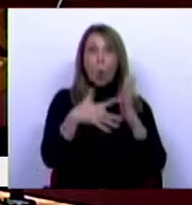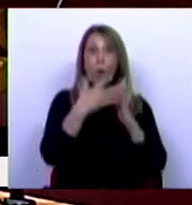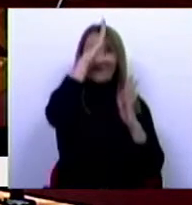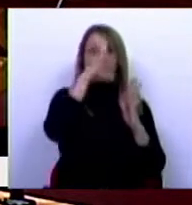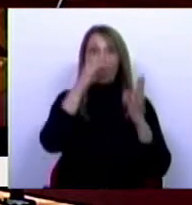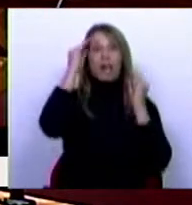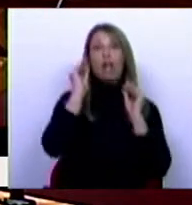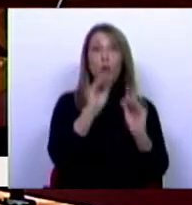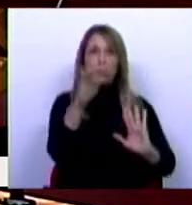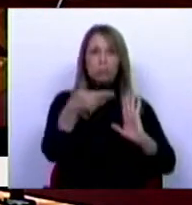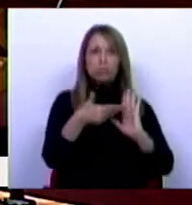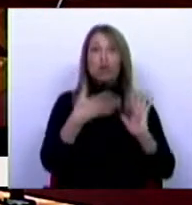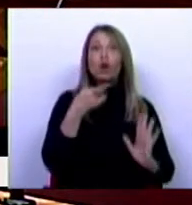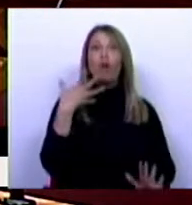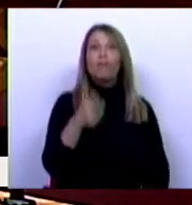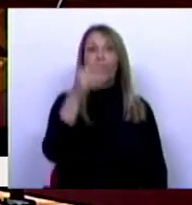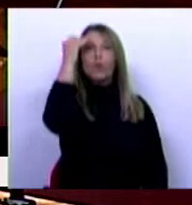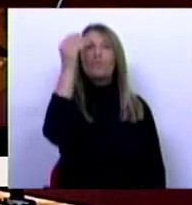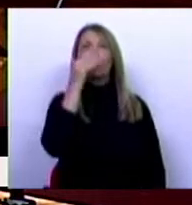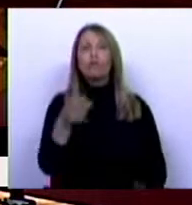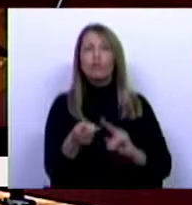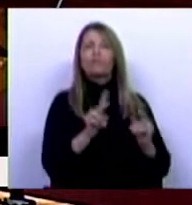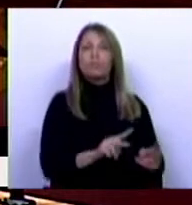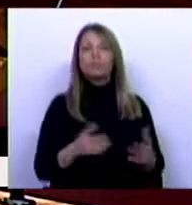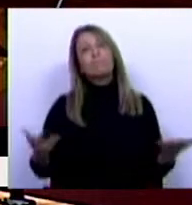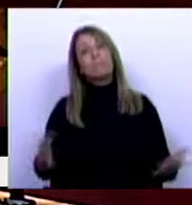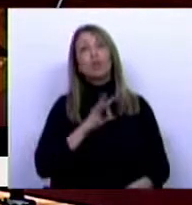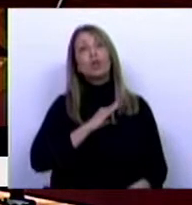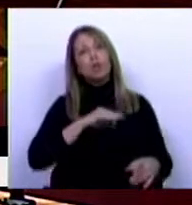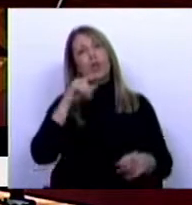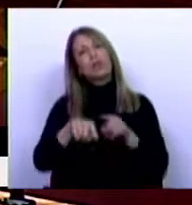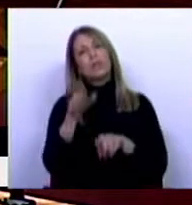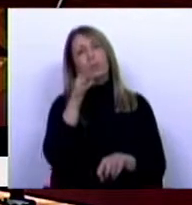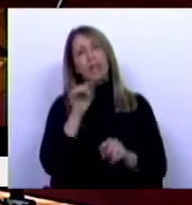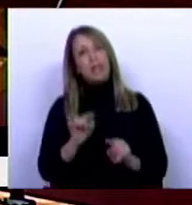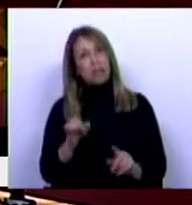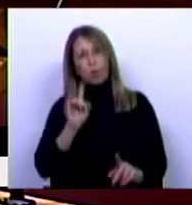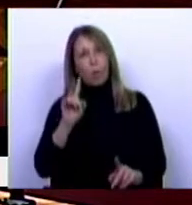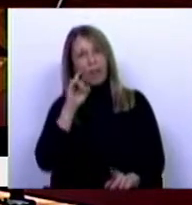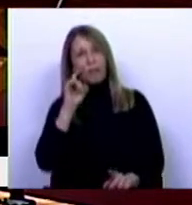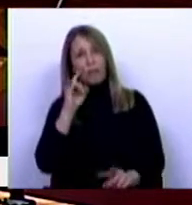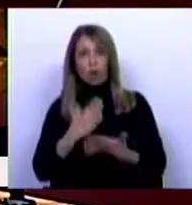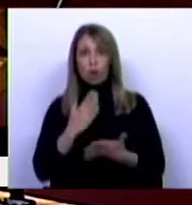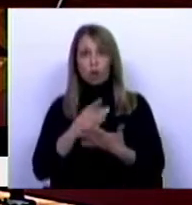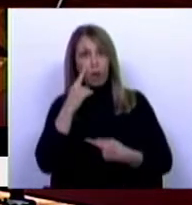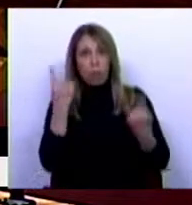da Educação cerca de 9 mil professores. Senhores deputados, isto não é defender a escola pública, isto não é